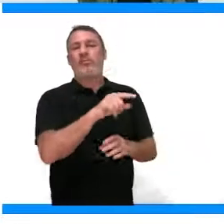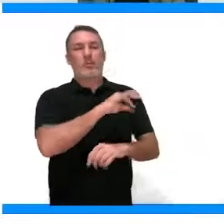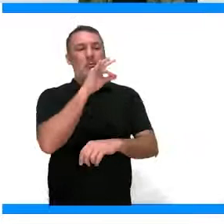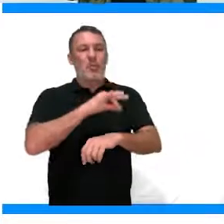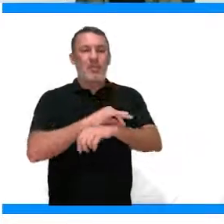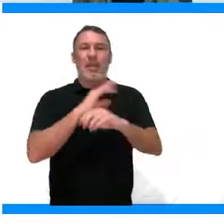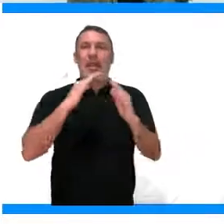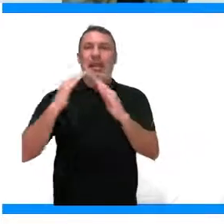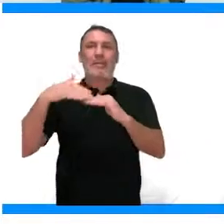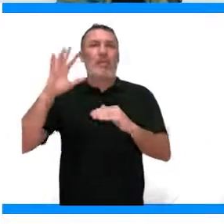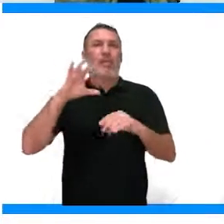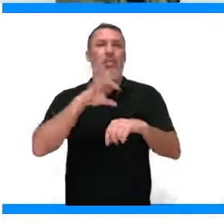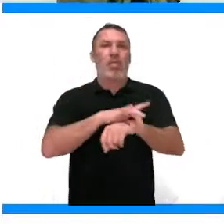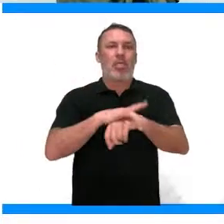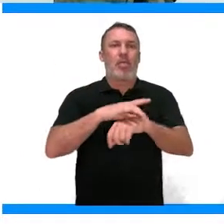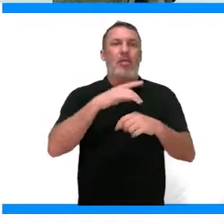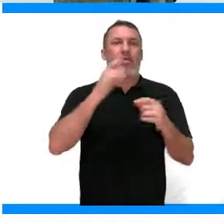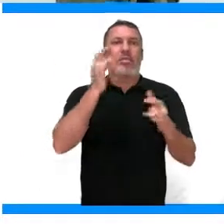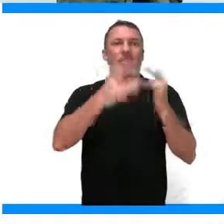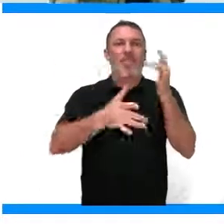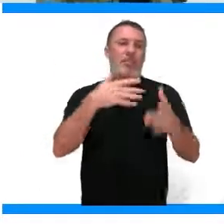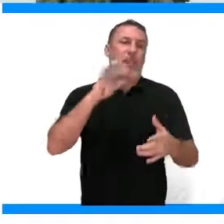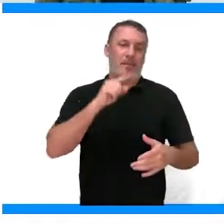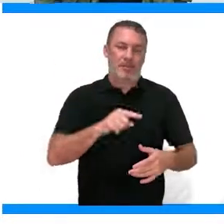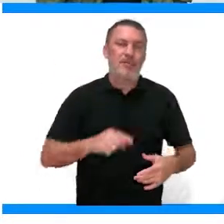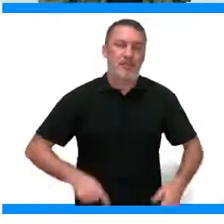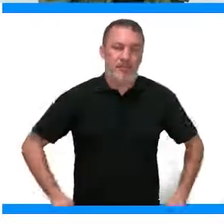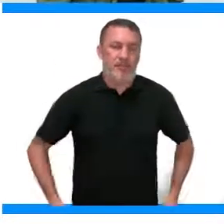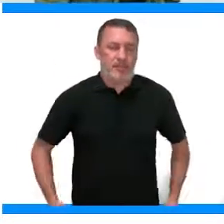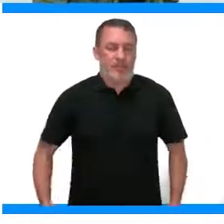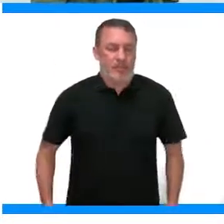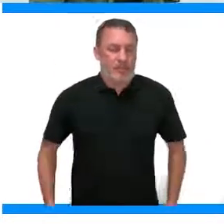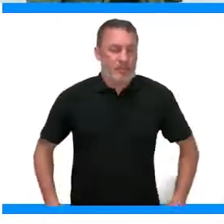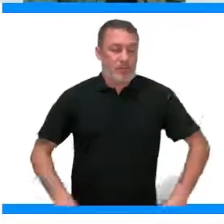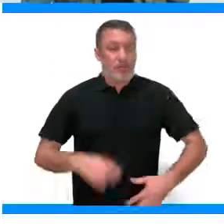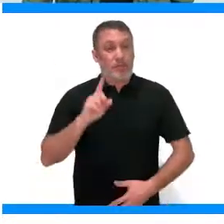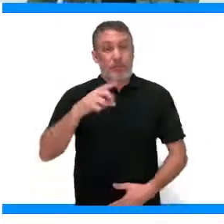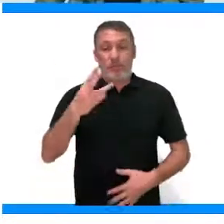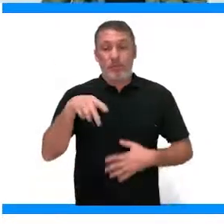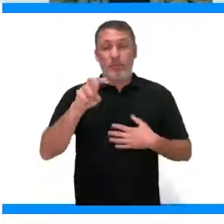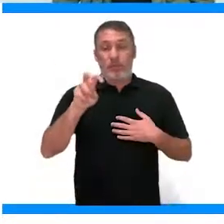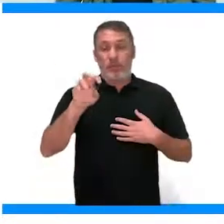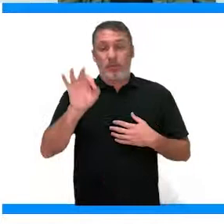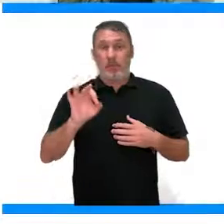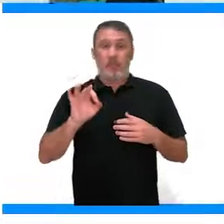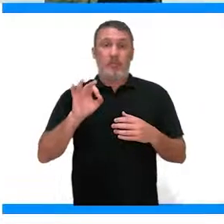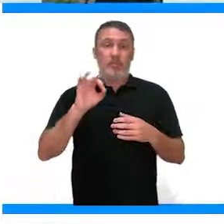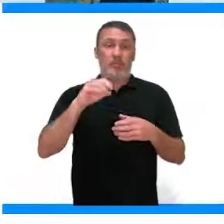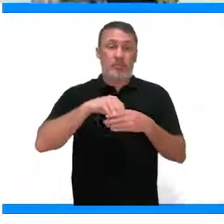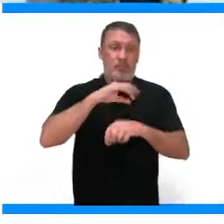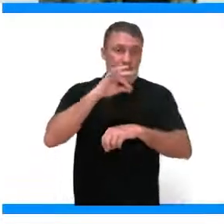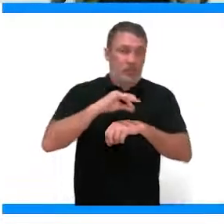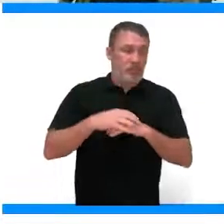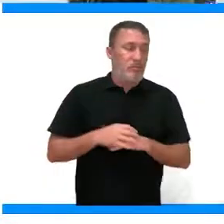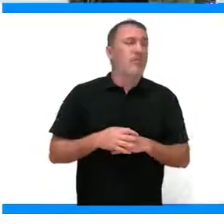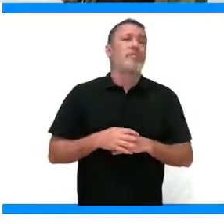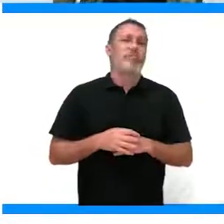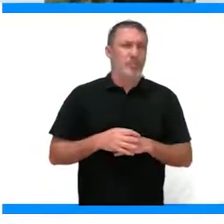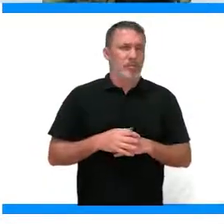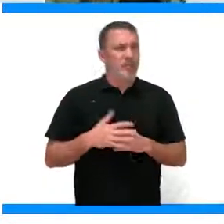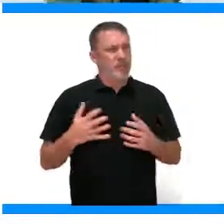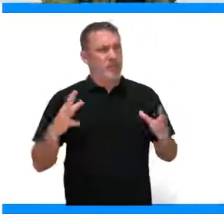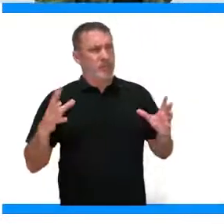pelo bairro, letra A, bairro 1, que tem 3,5% de mosquito. Competência 5, meu